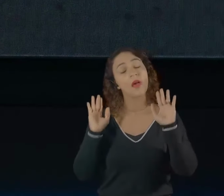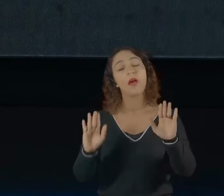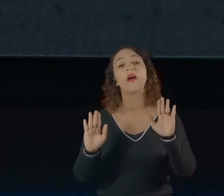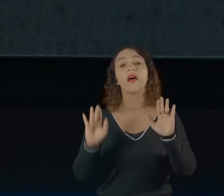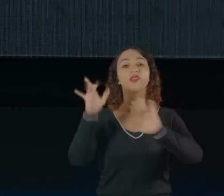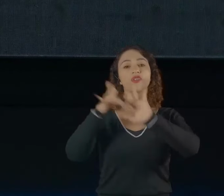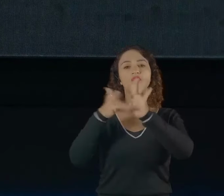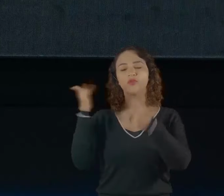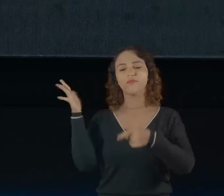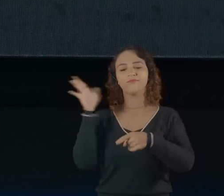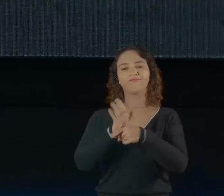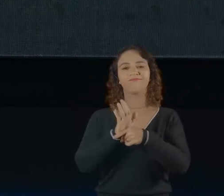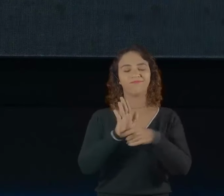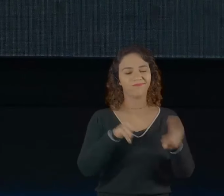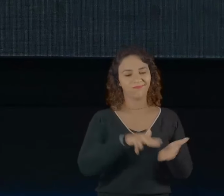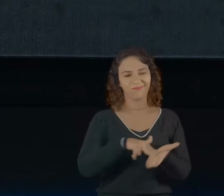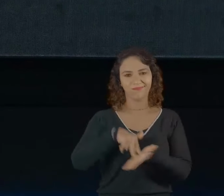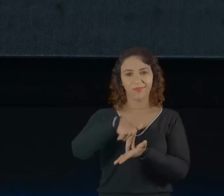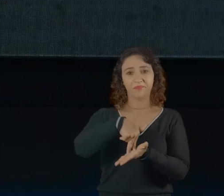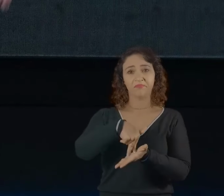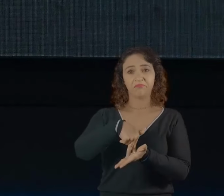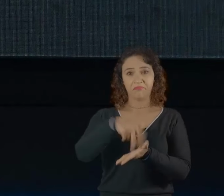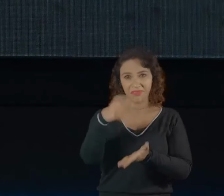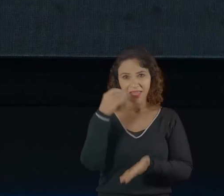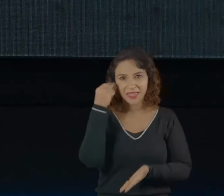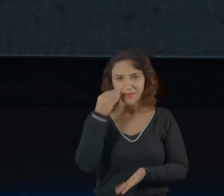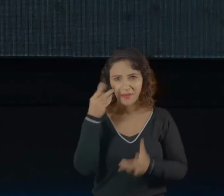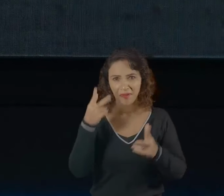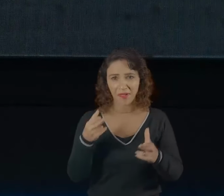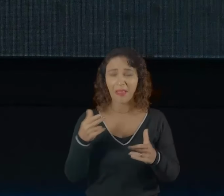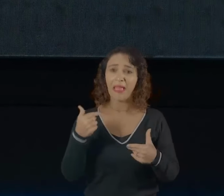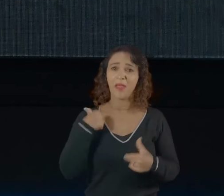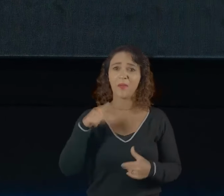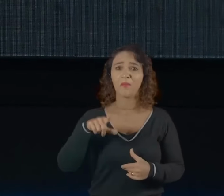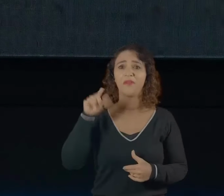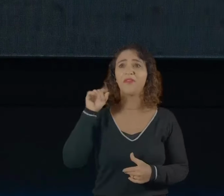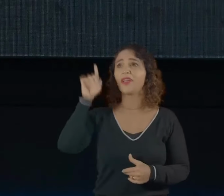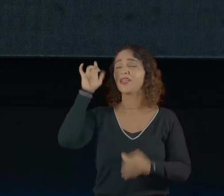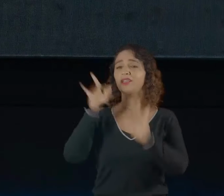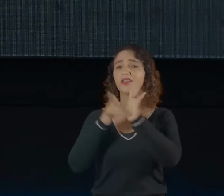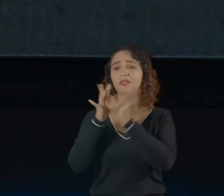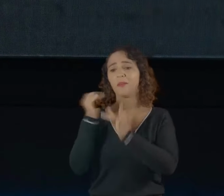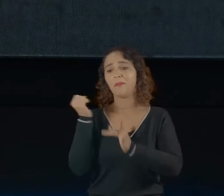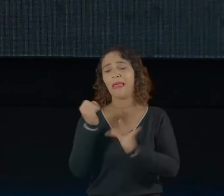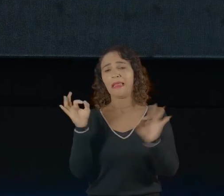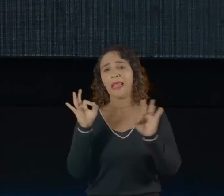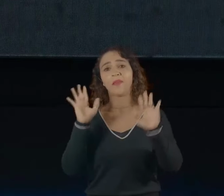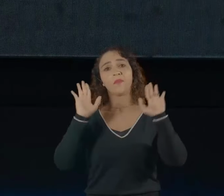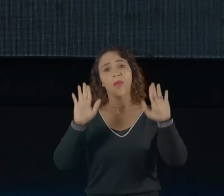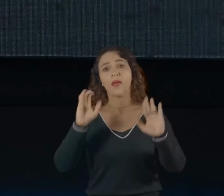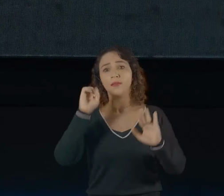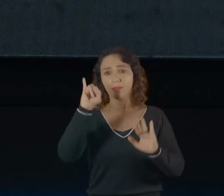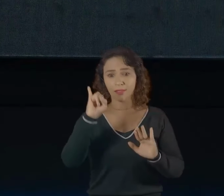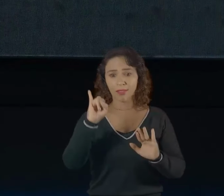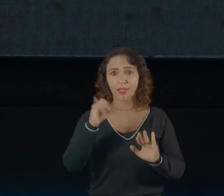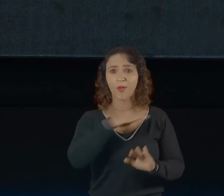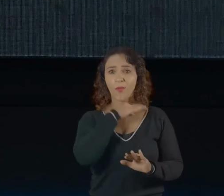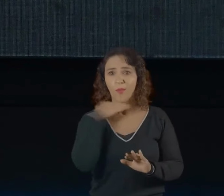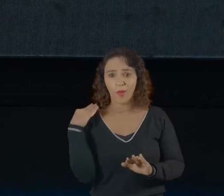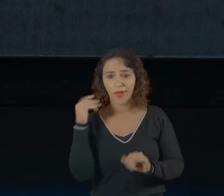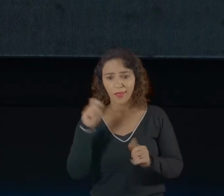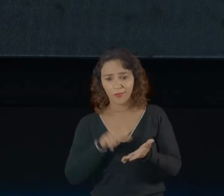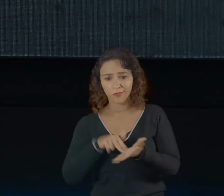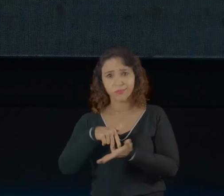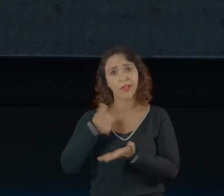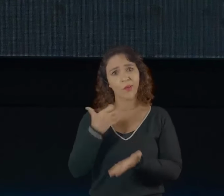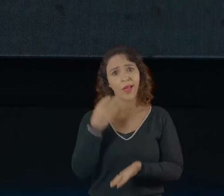ate ninguém. Mas eu gostaria de experimentar uma ressurreição assim. O que eu quero dizer, gente, é que a